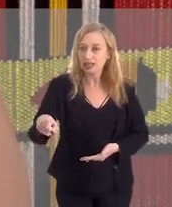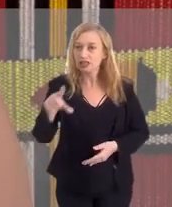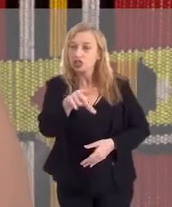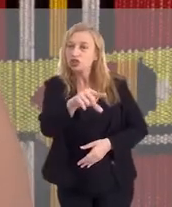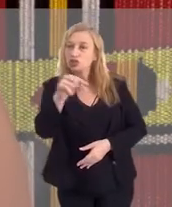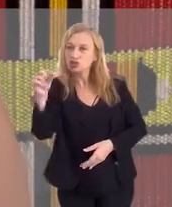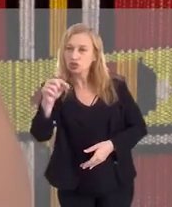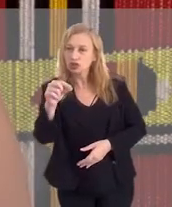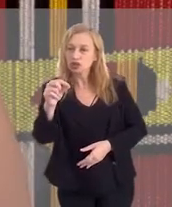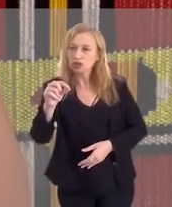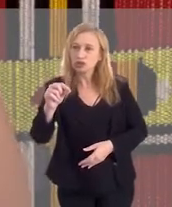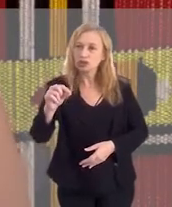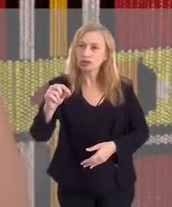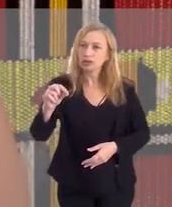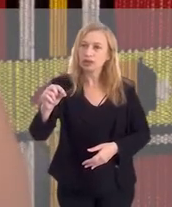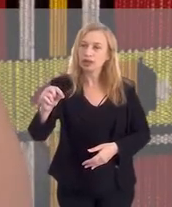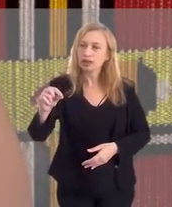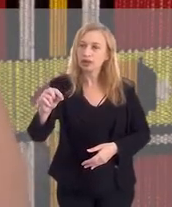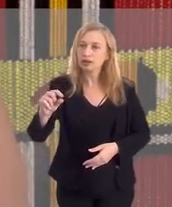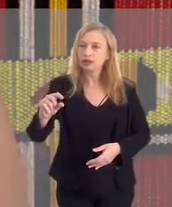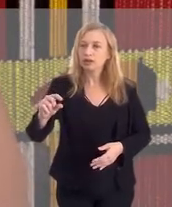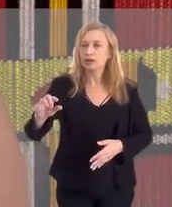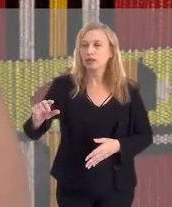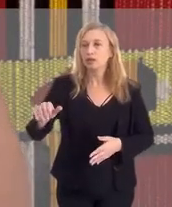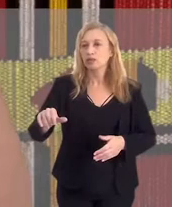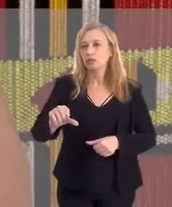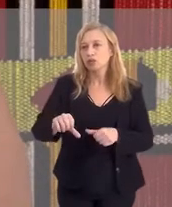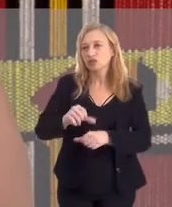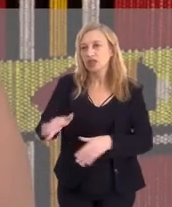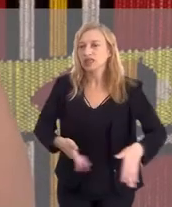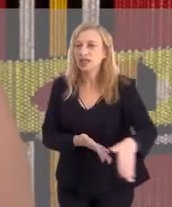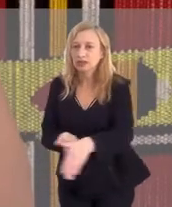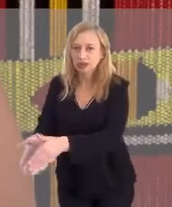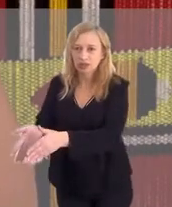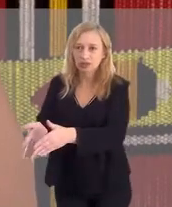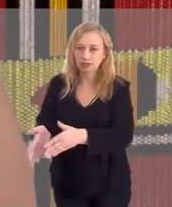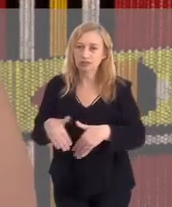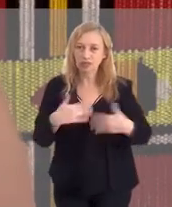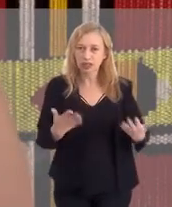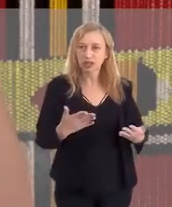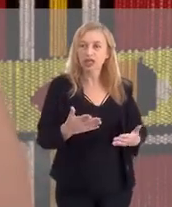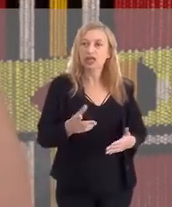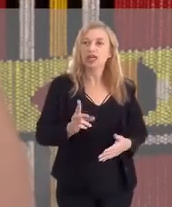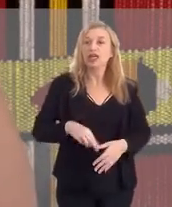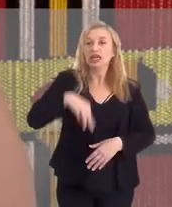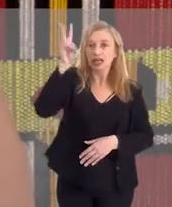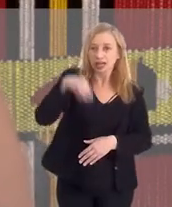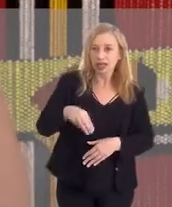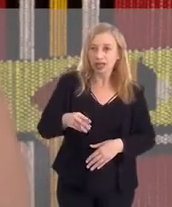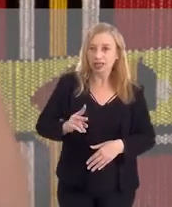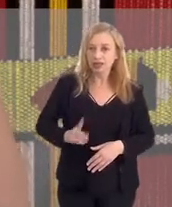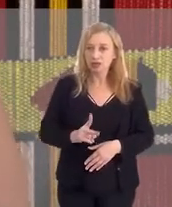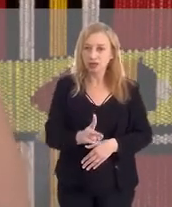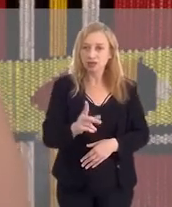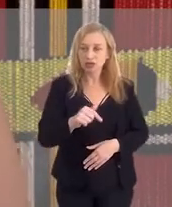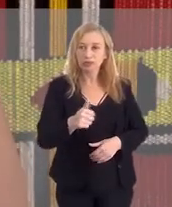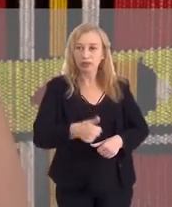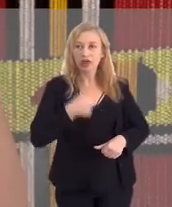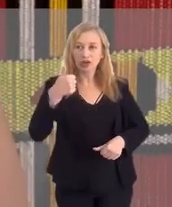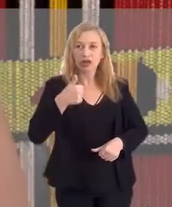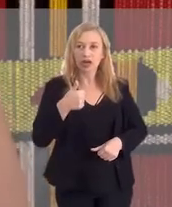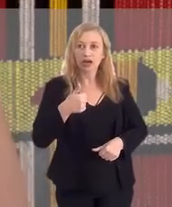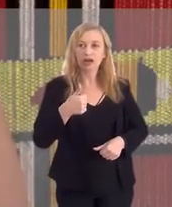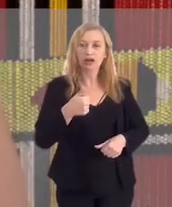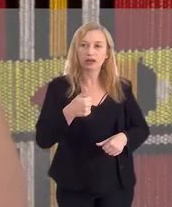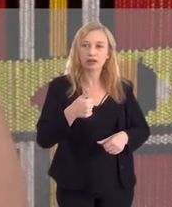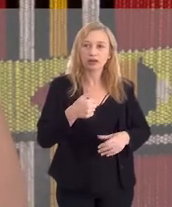está sendo escolhido para ir para o outro lado, para poder... fazer a passagem, né? Certo. E quem tá ficando é para poder melhorar o planeta.